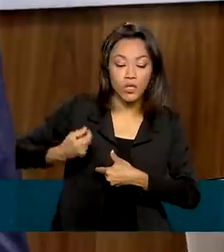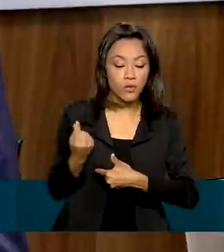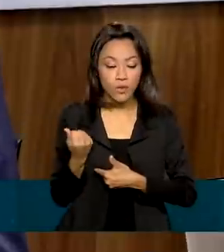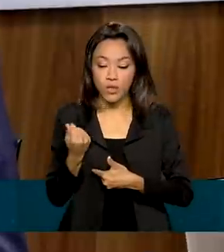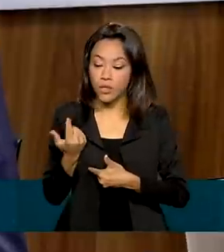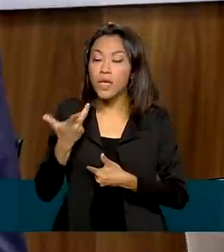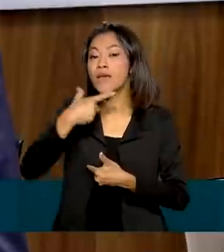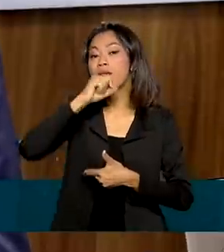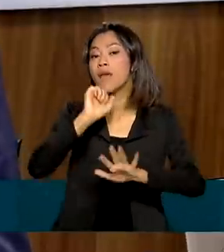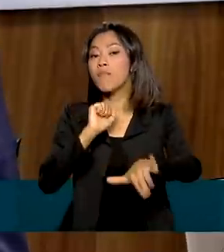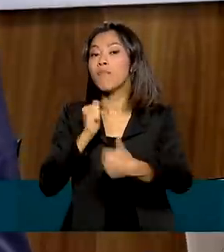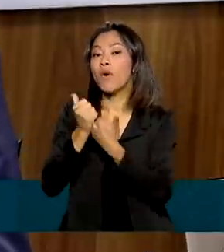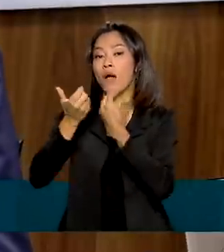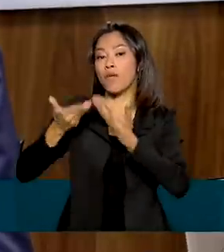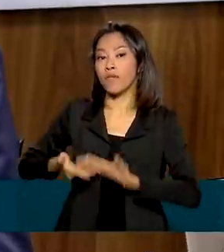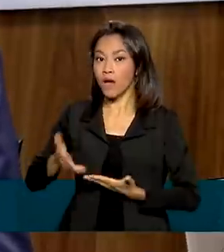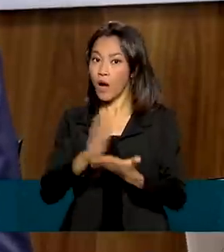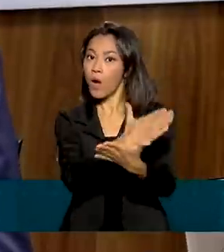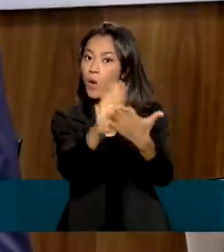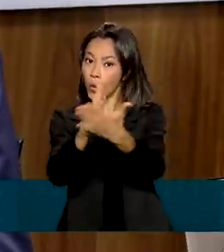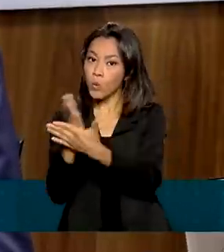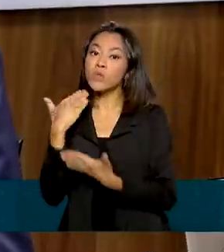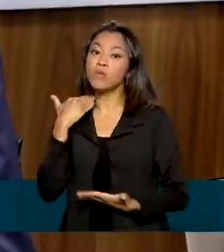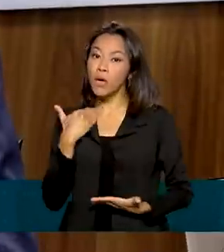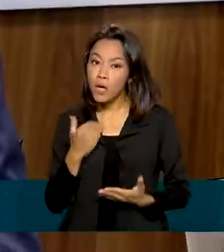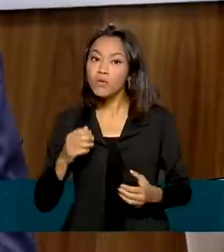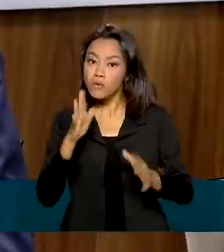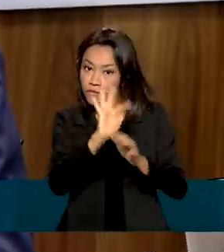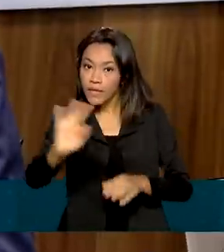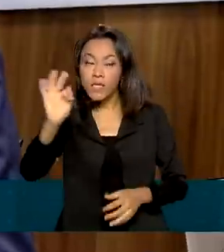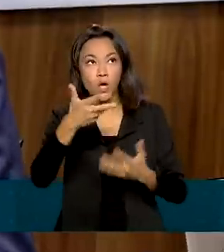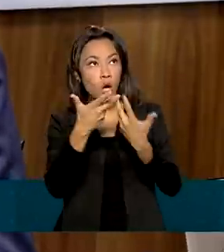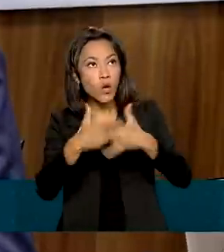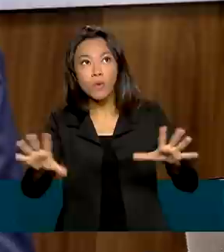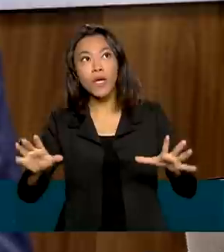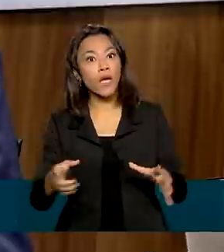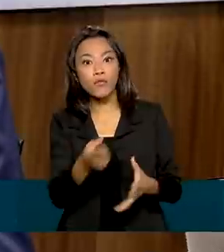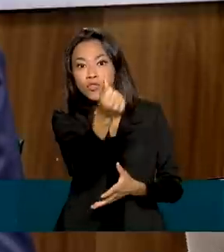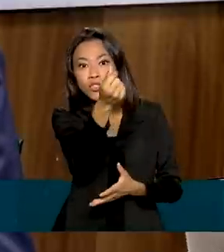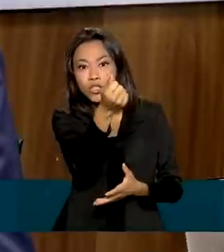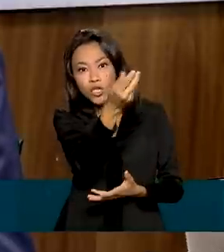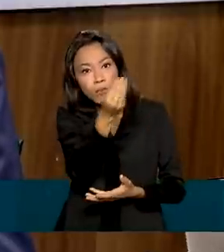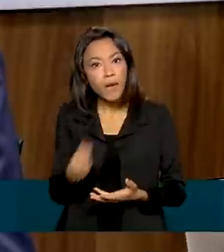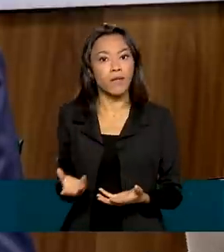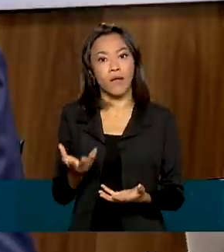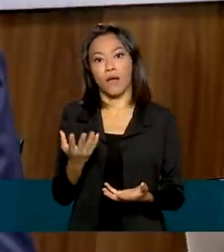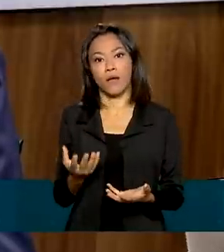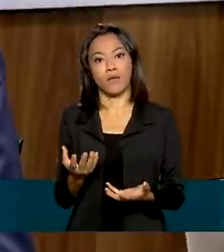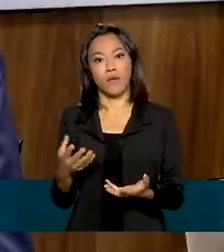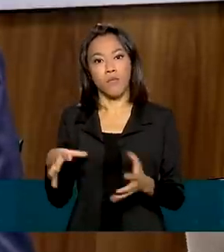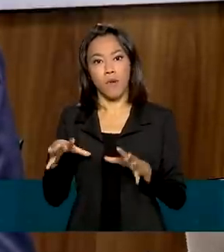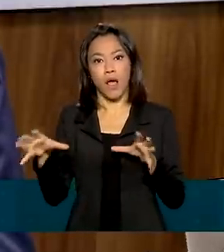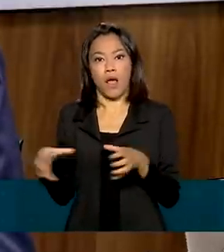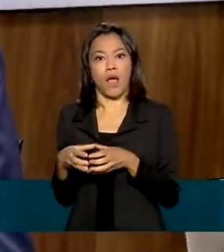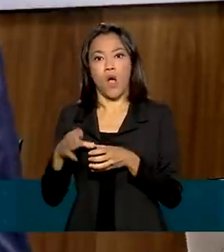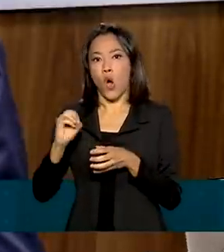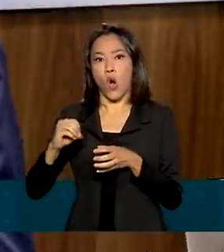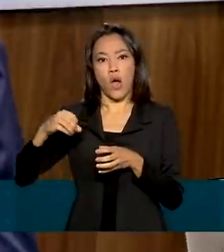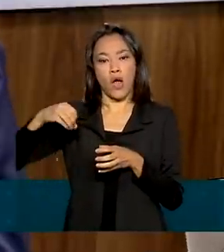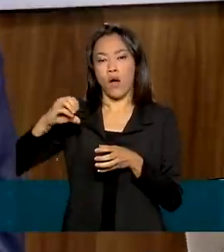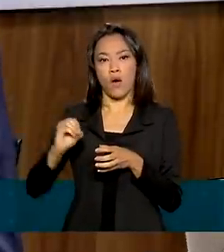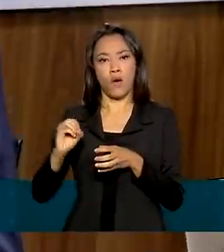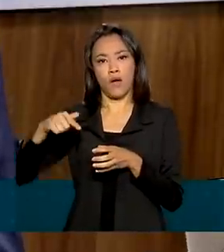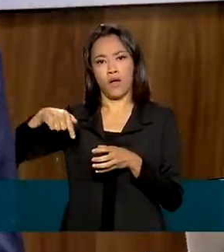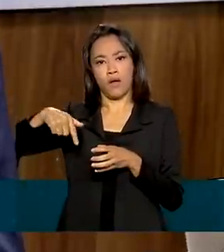ONGs patrocinada por alguns bancos federais cheguei nos Bancos só não quero mais dinheiro para onde você afinal de contas é uma organização não-governamental